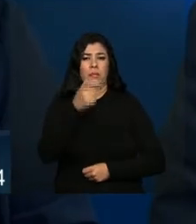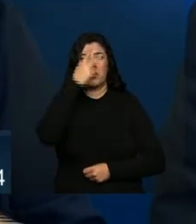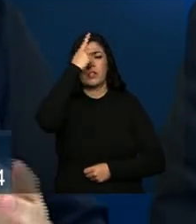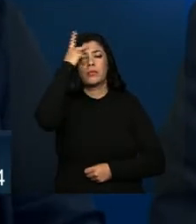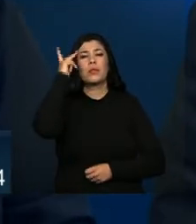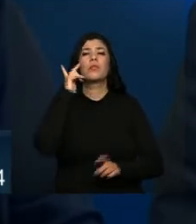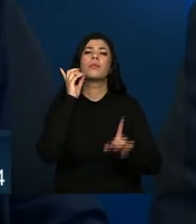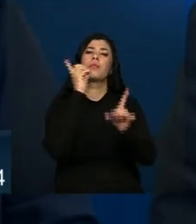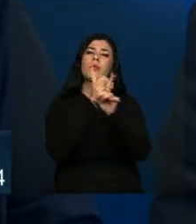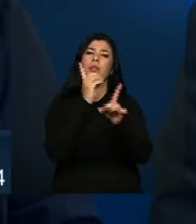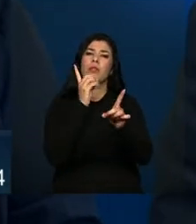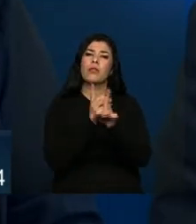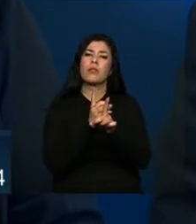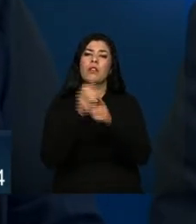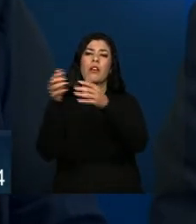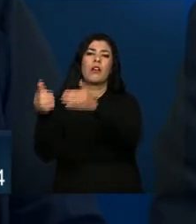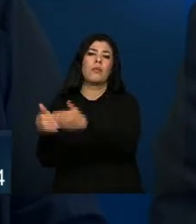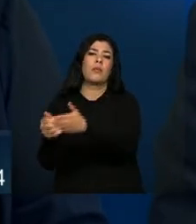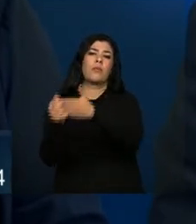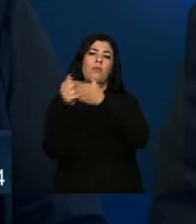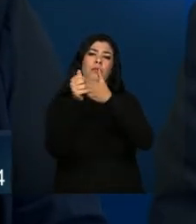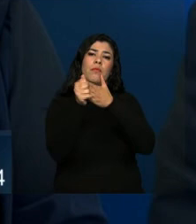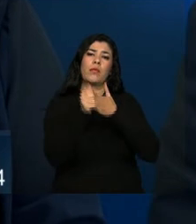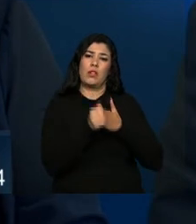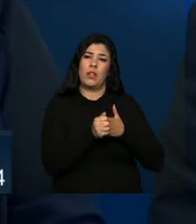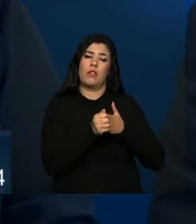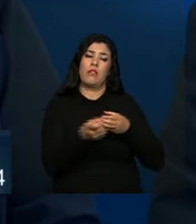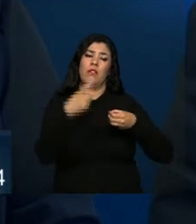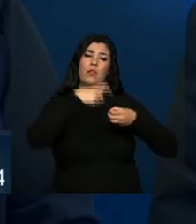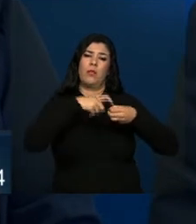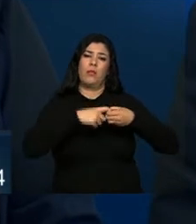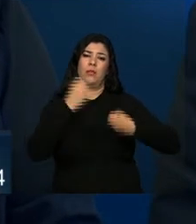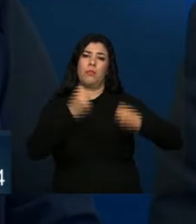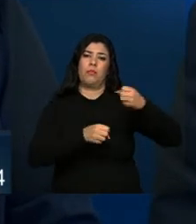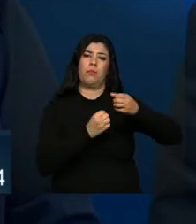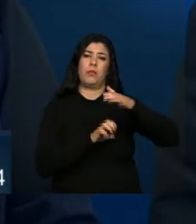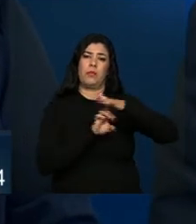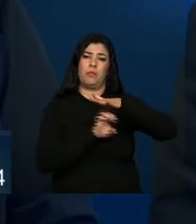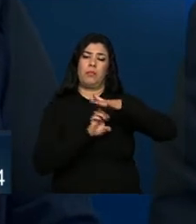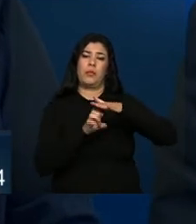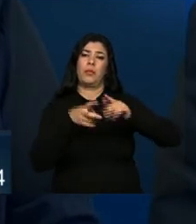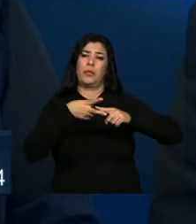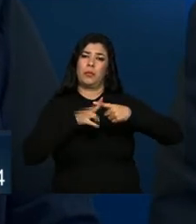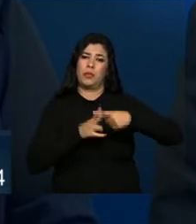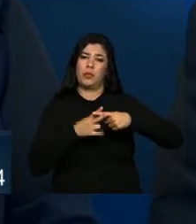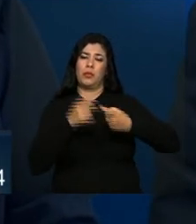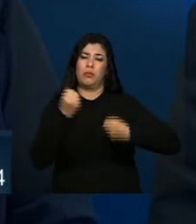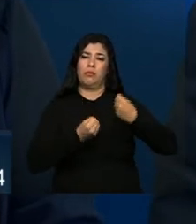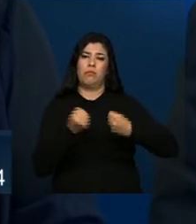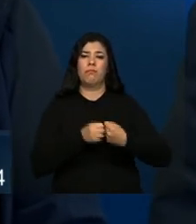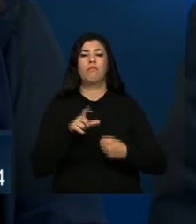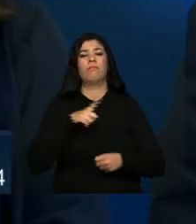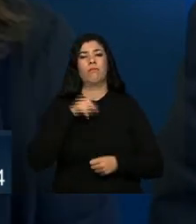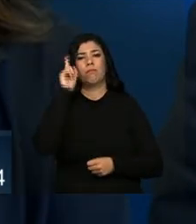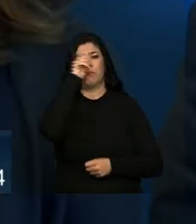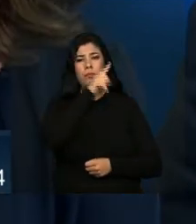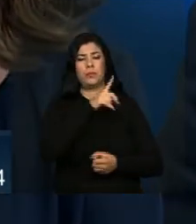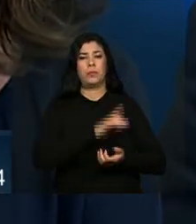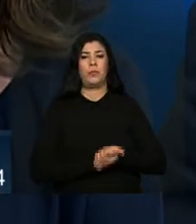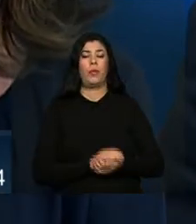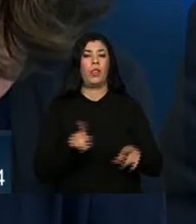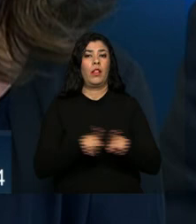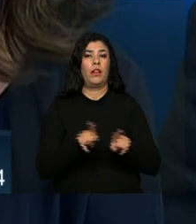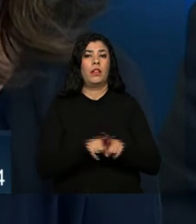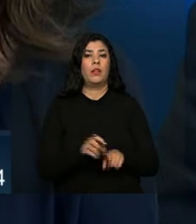e levá-los até as concessionárias Talvez seja um desafio que a empresa está enfrentando o